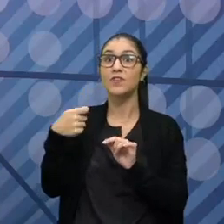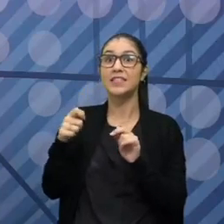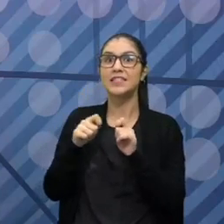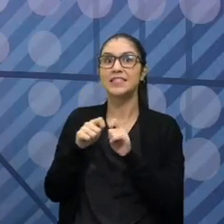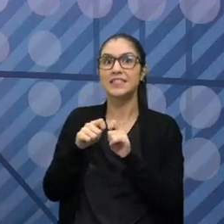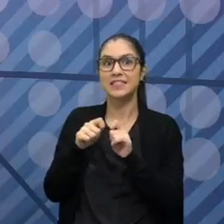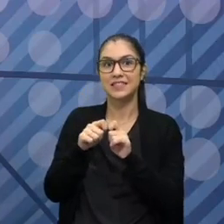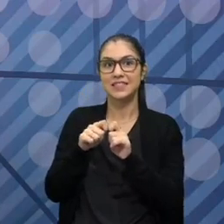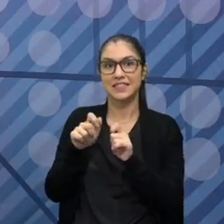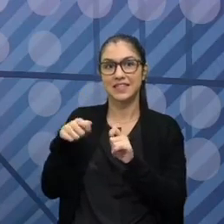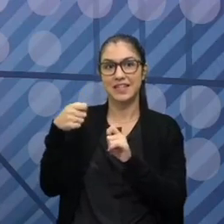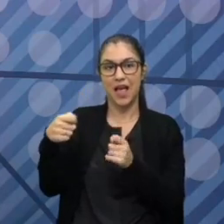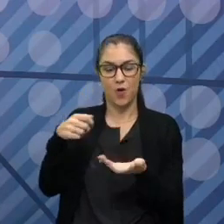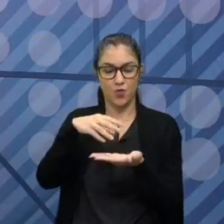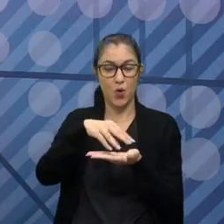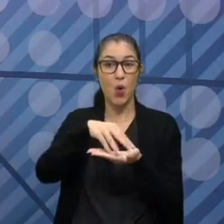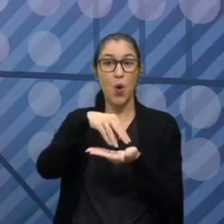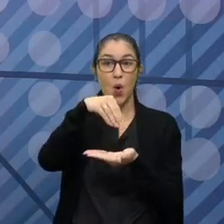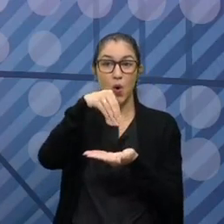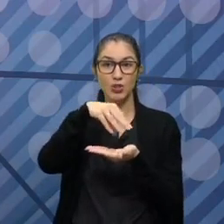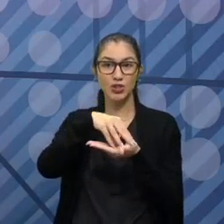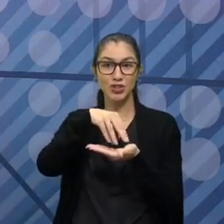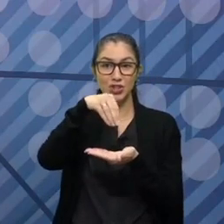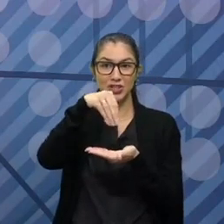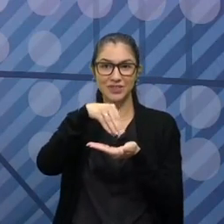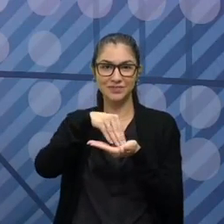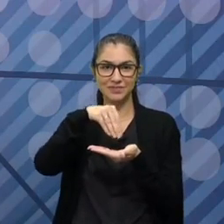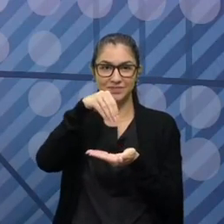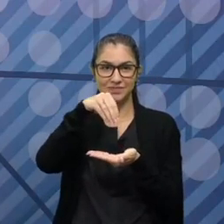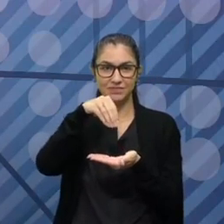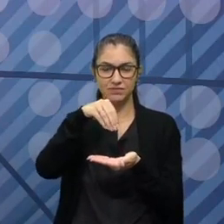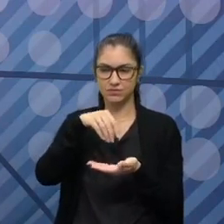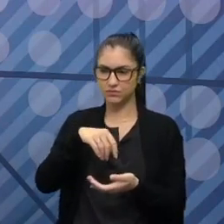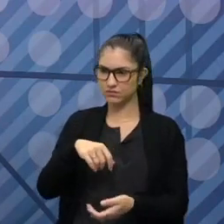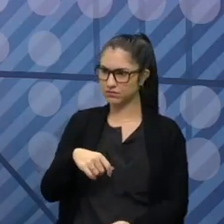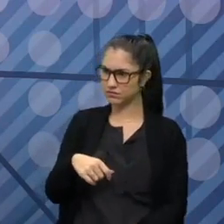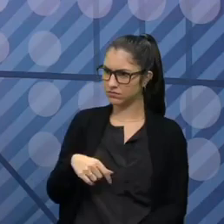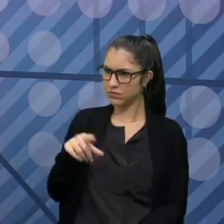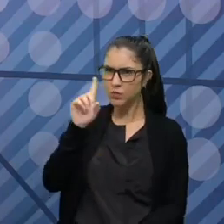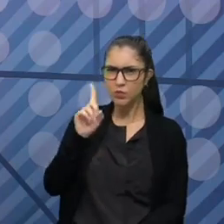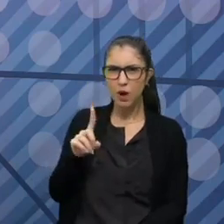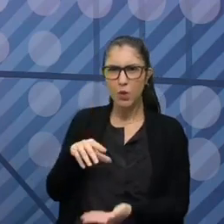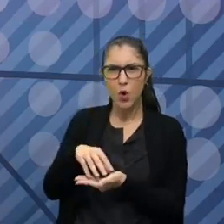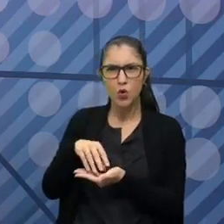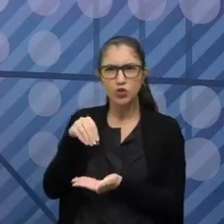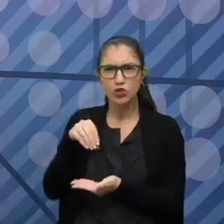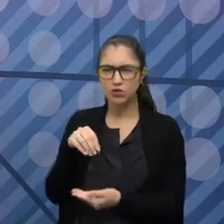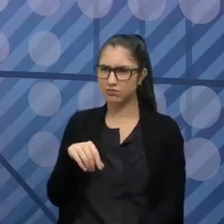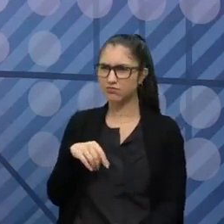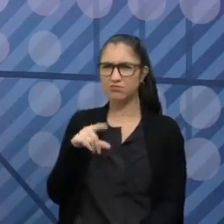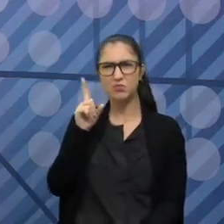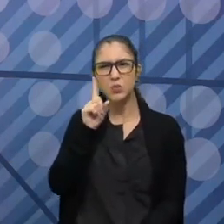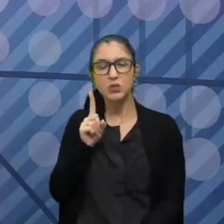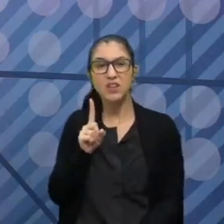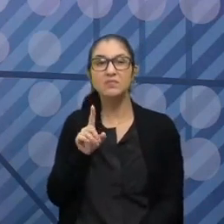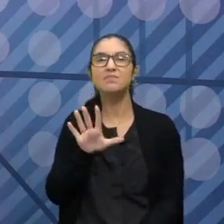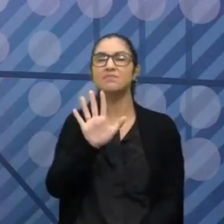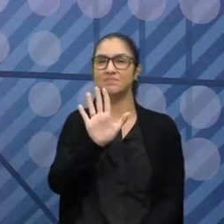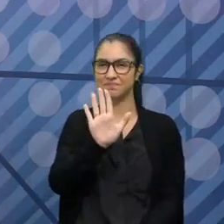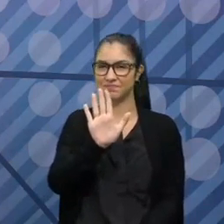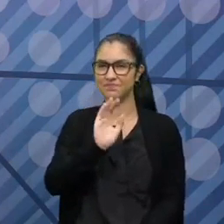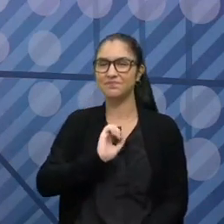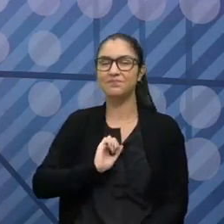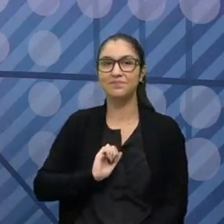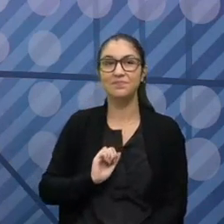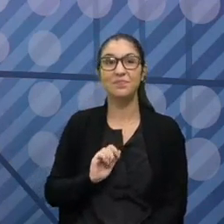de coxinha, tá? O formato da coxinha. Não sabiam. Coxinha? Não, não sei. Espera